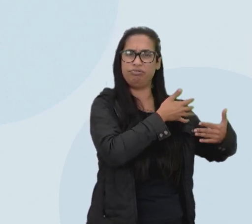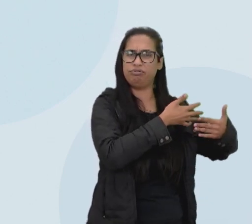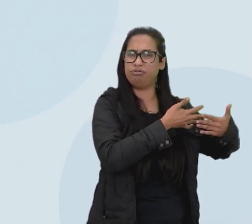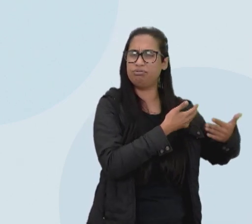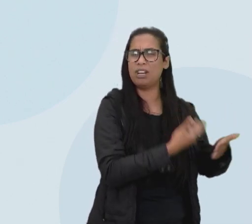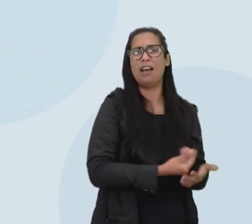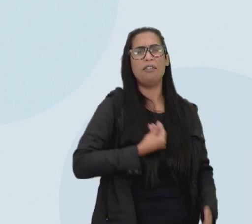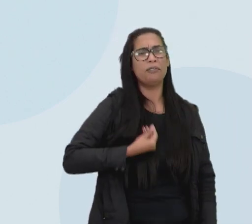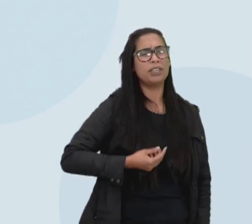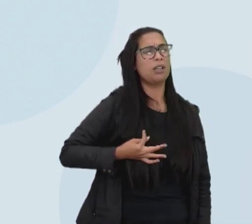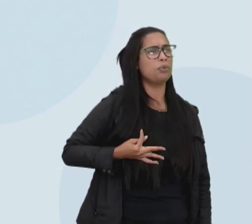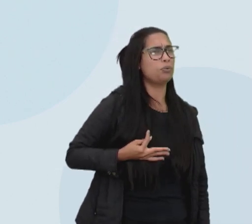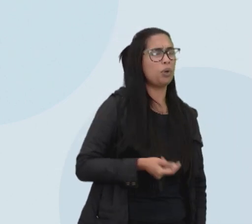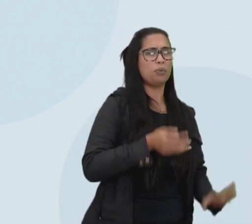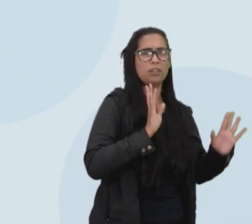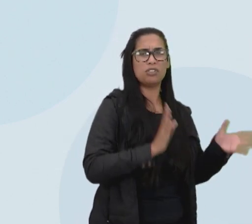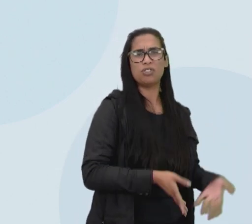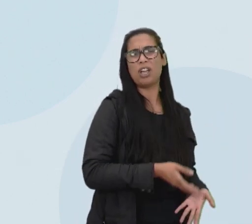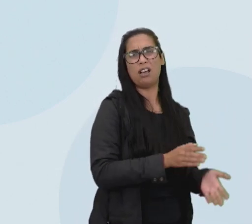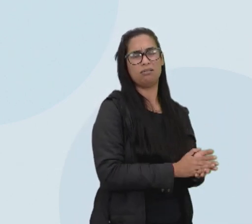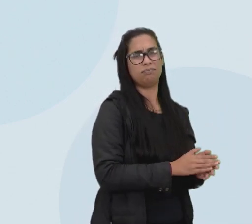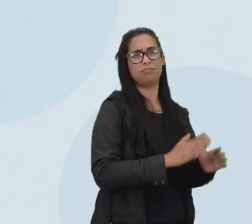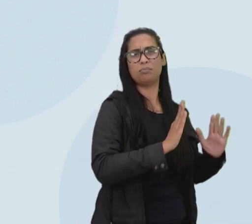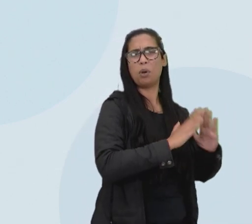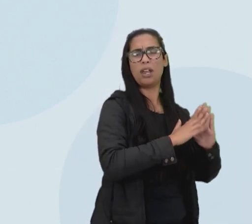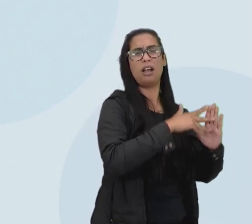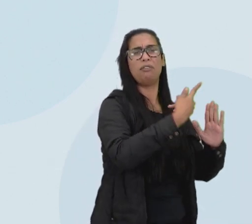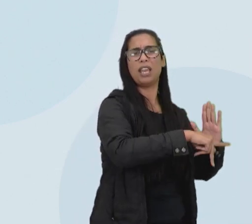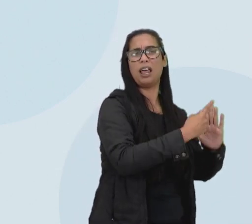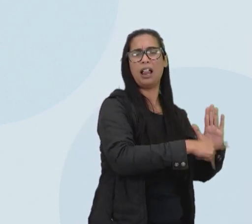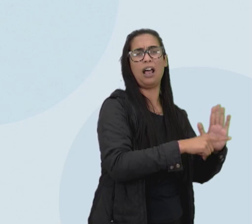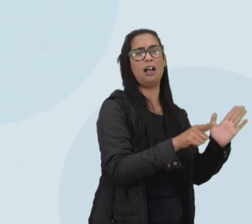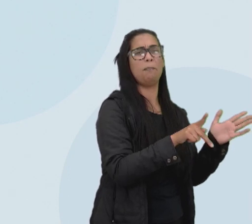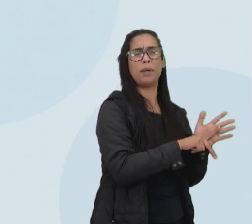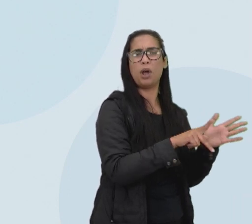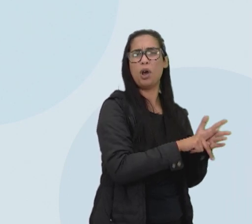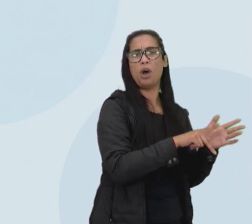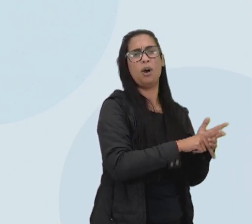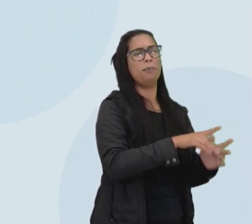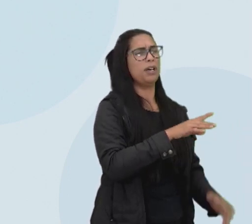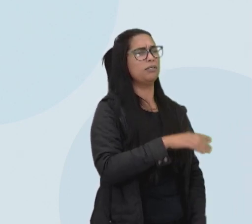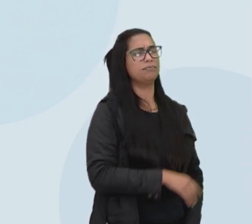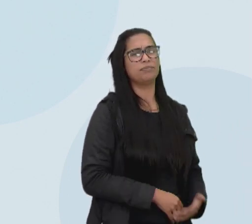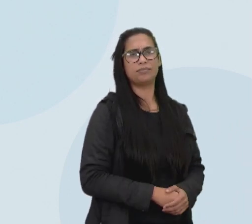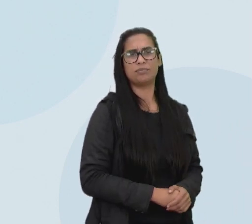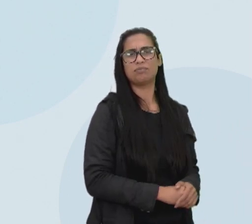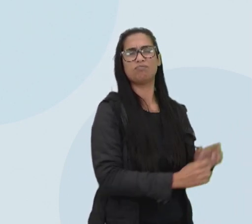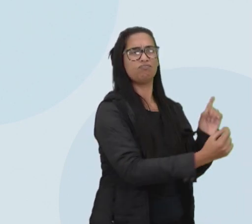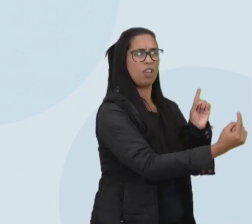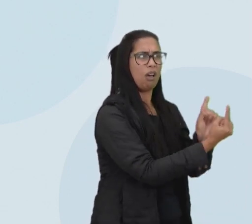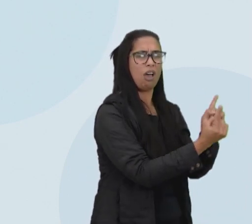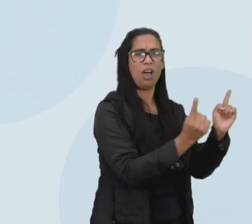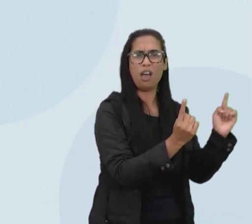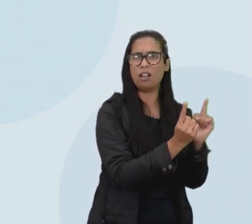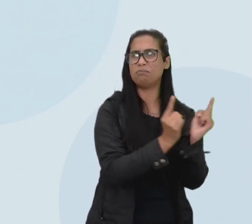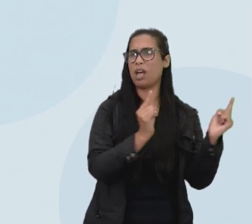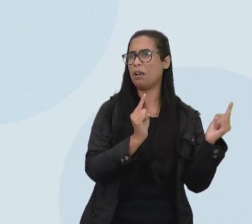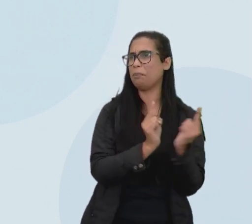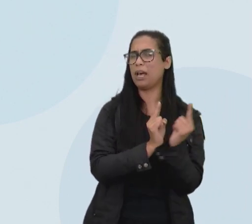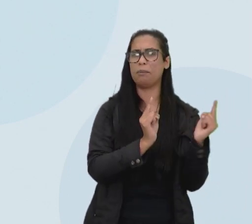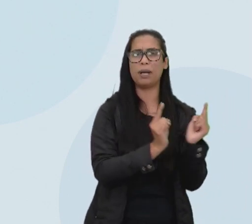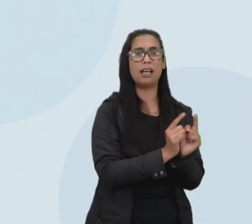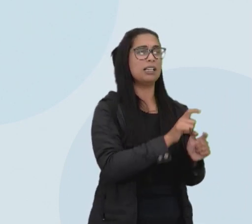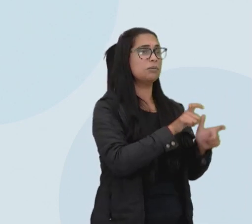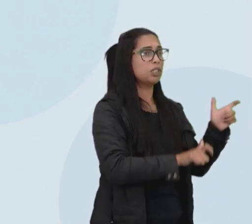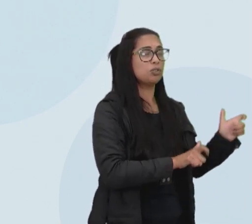famílias ali, que já estavam morando ali faz um tempo, se conheciam há gerações, tendo até laços de inimizade, porque isso é muito importante.